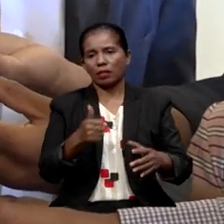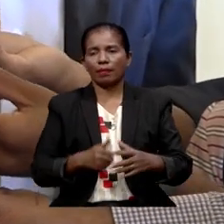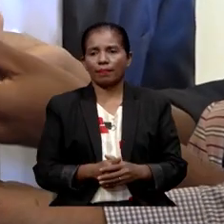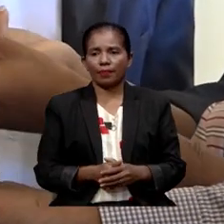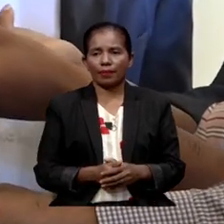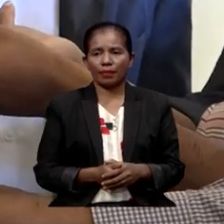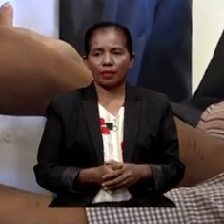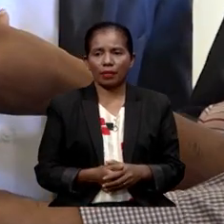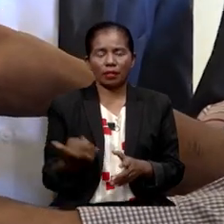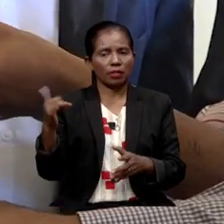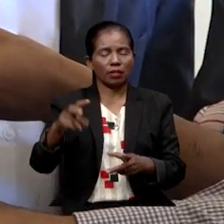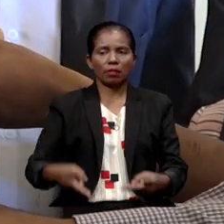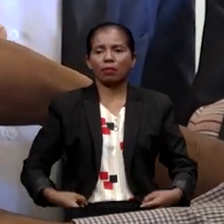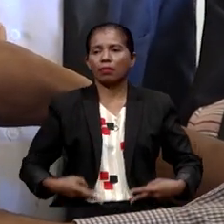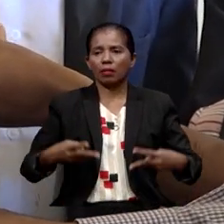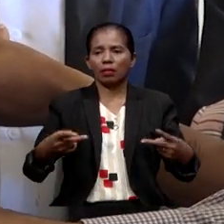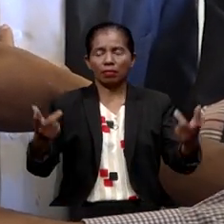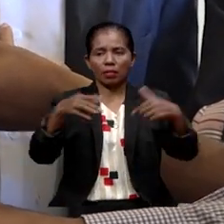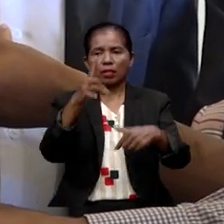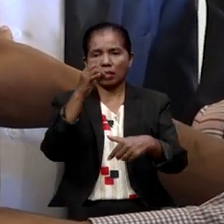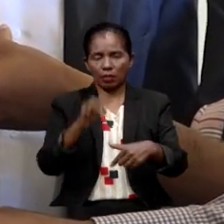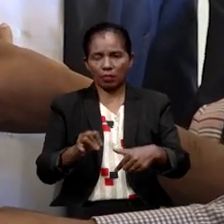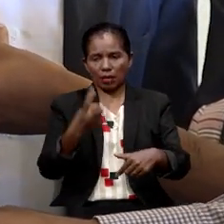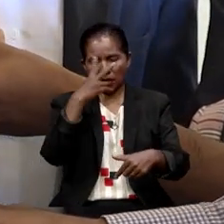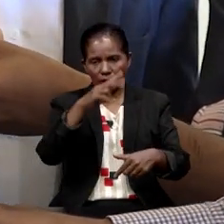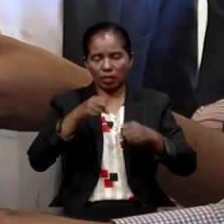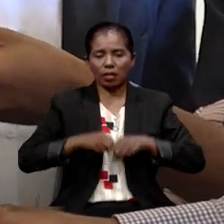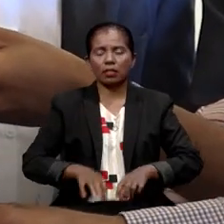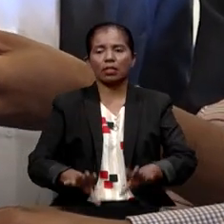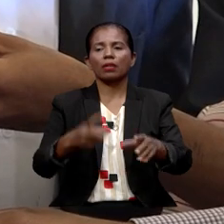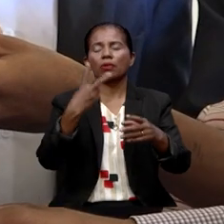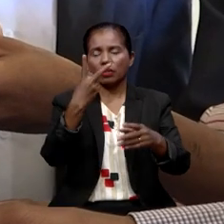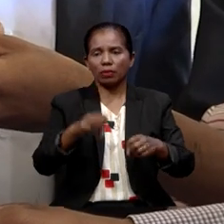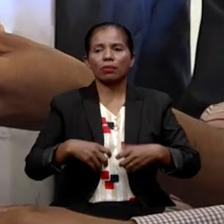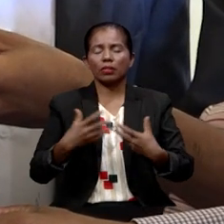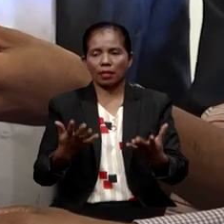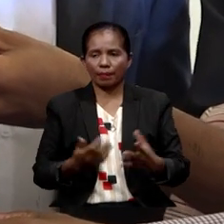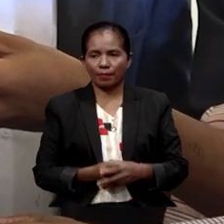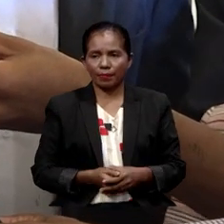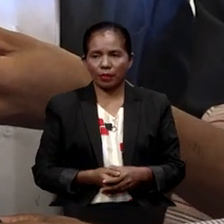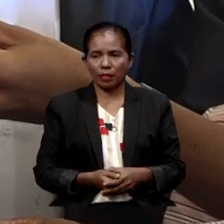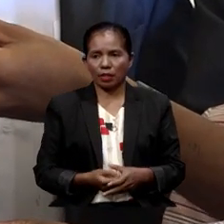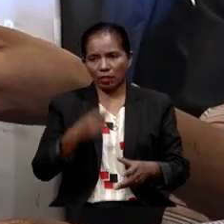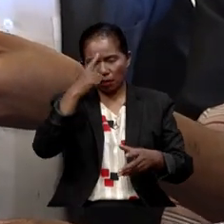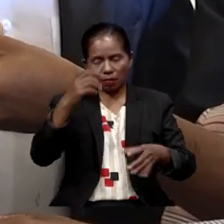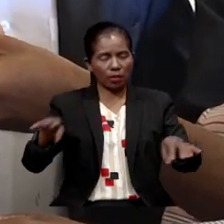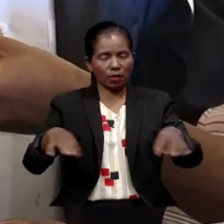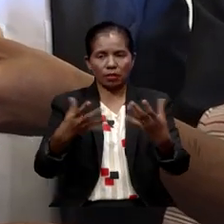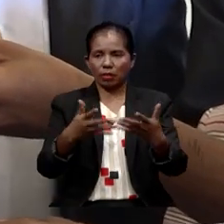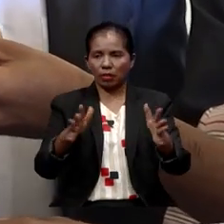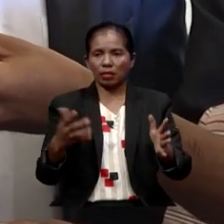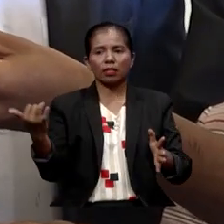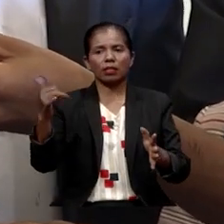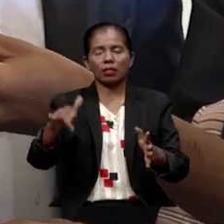não é vida, né? Cara, que mais dele, mas coisa está assim, né? Hanusá. Mas isso é também. Condições, serviço lá, né? Então,